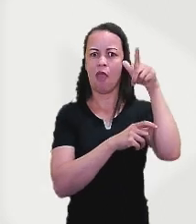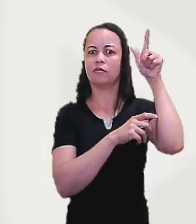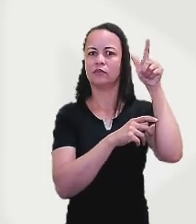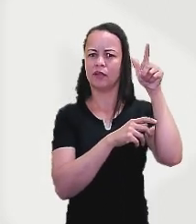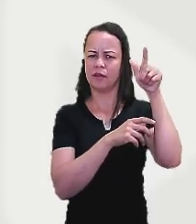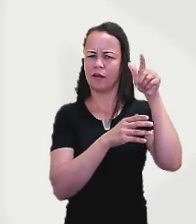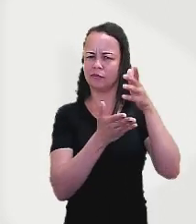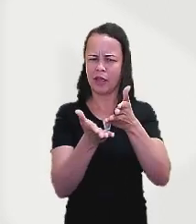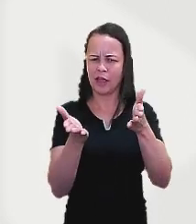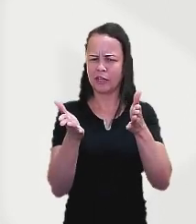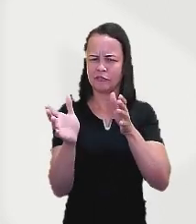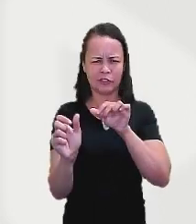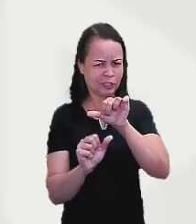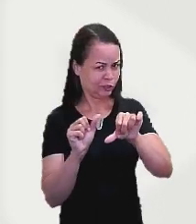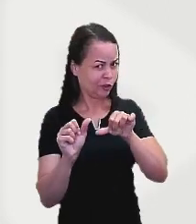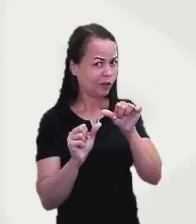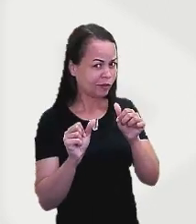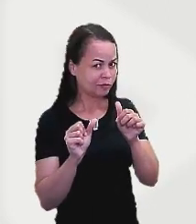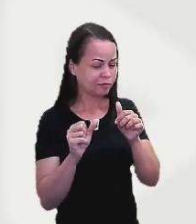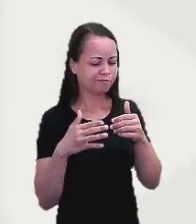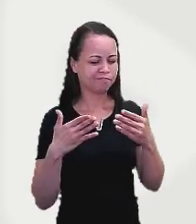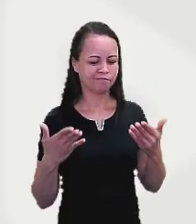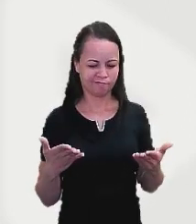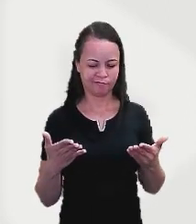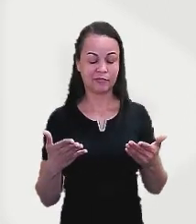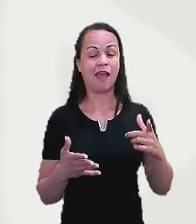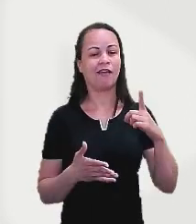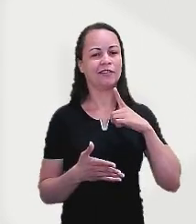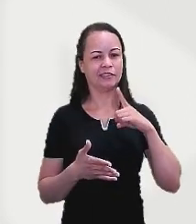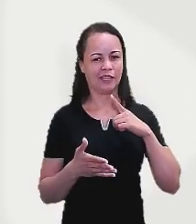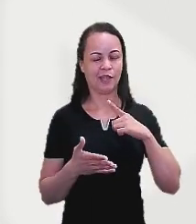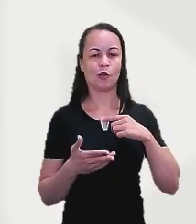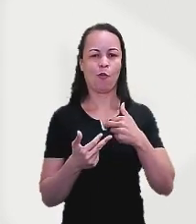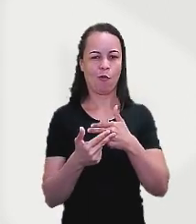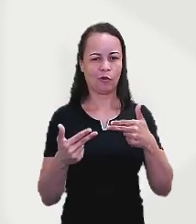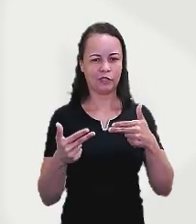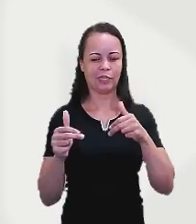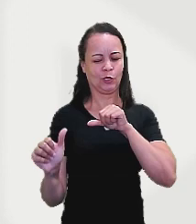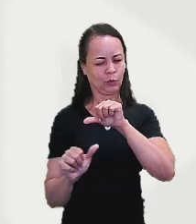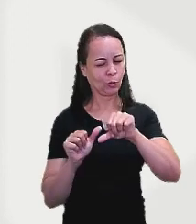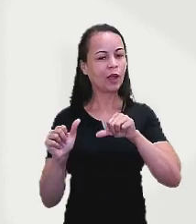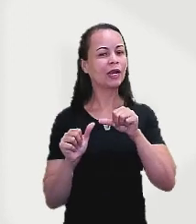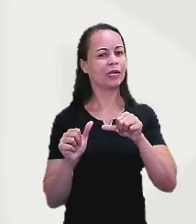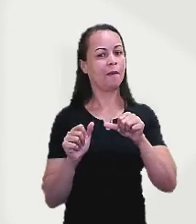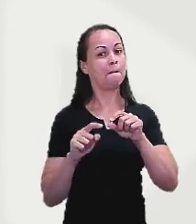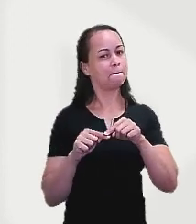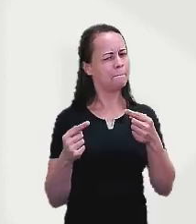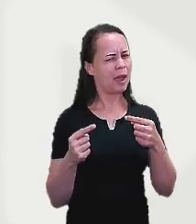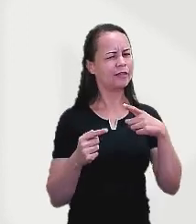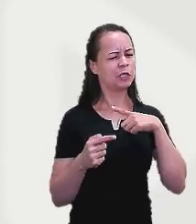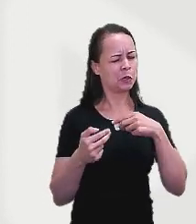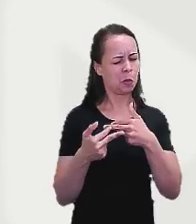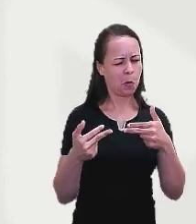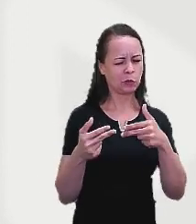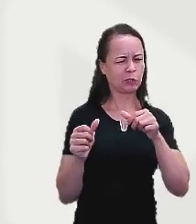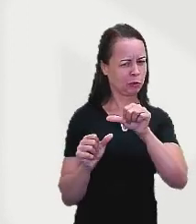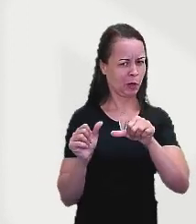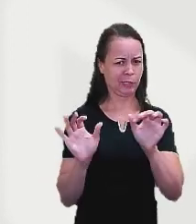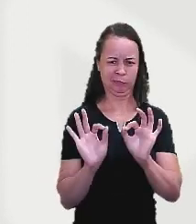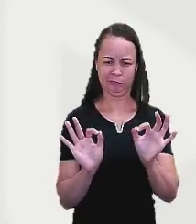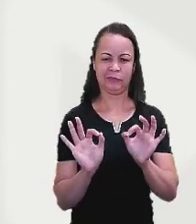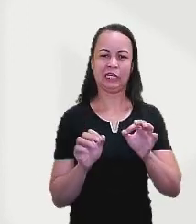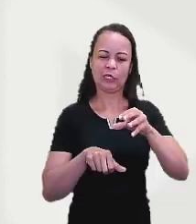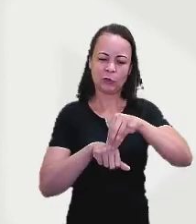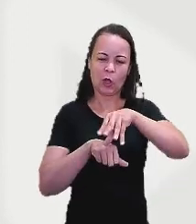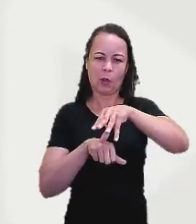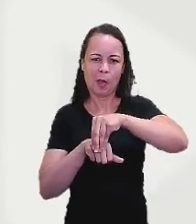trocam ou não trocam? Né? Tem coisa aí que eu trocaria, mas tem coisa que eu não trocaria, tá bom? Então, fica aí a dica